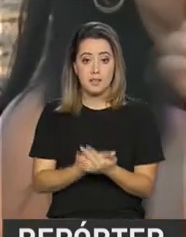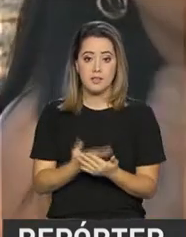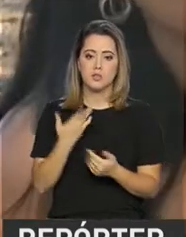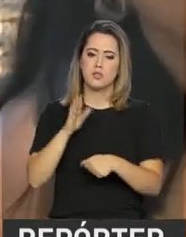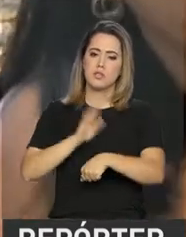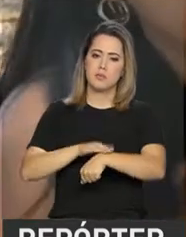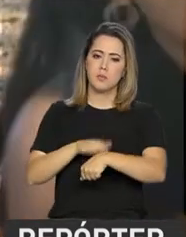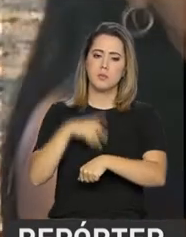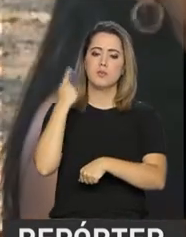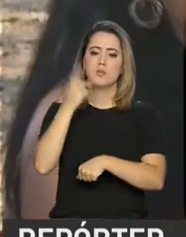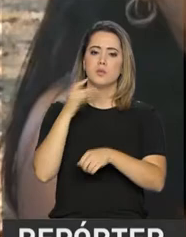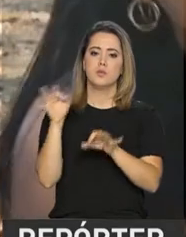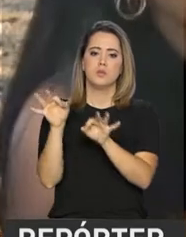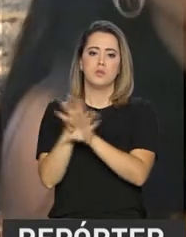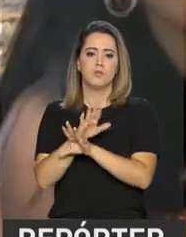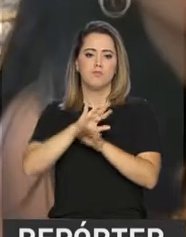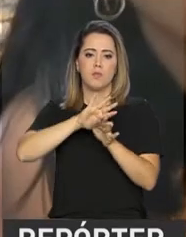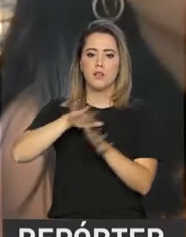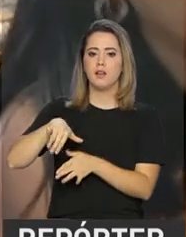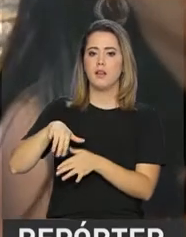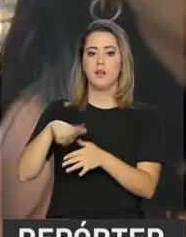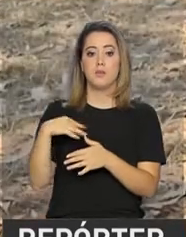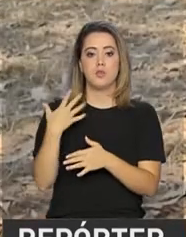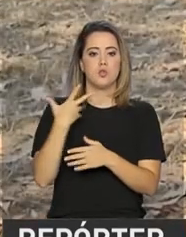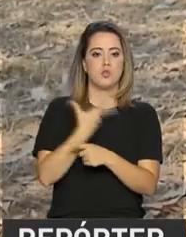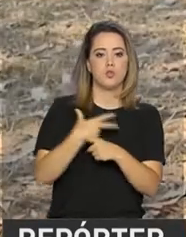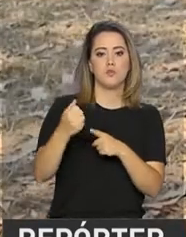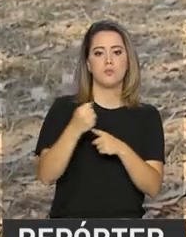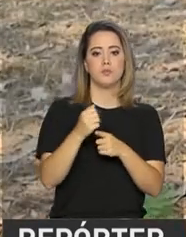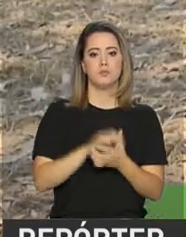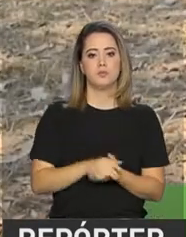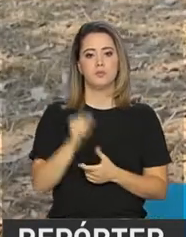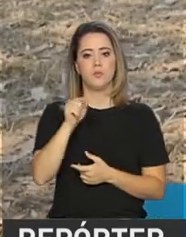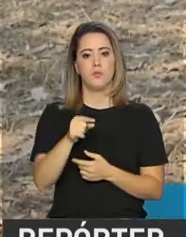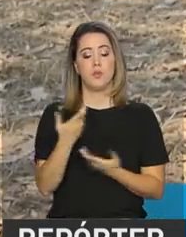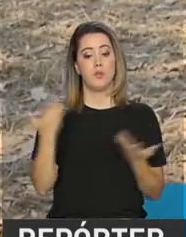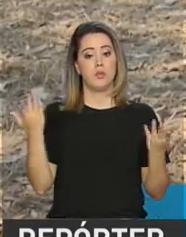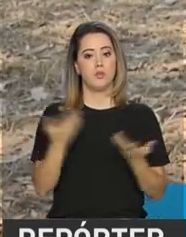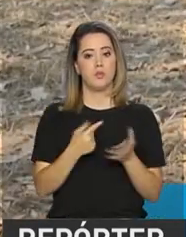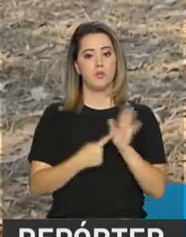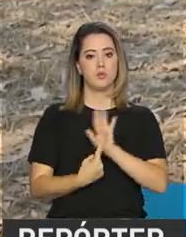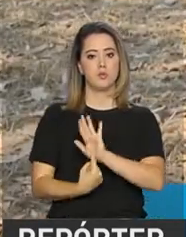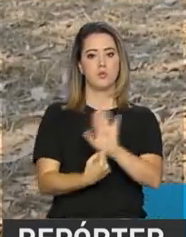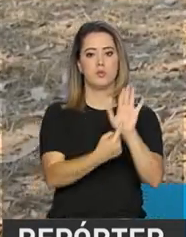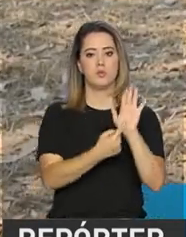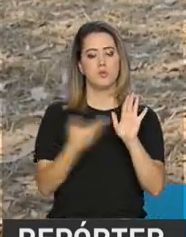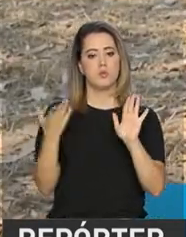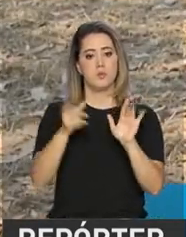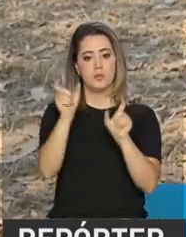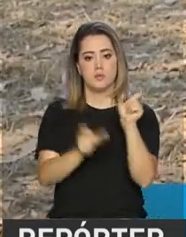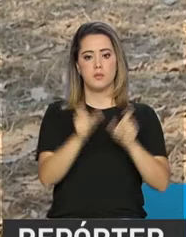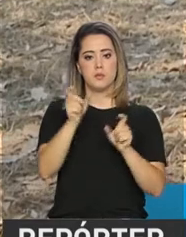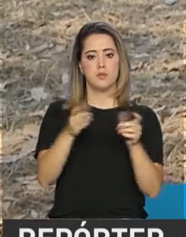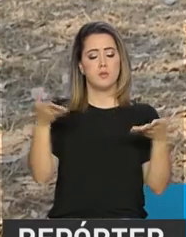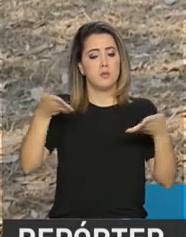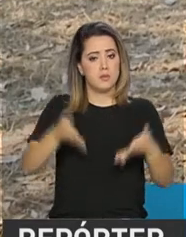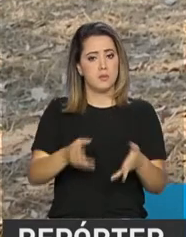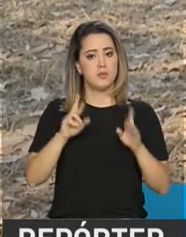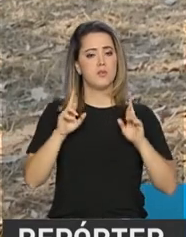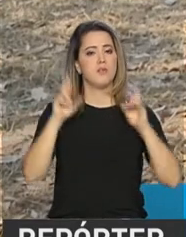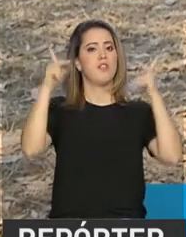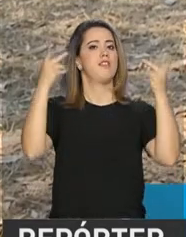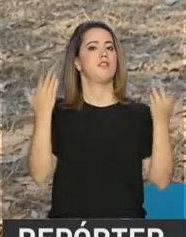essa fase política que vai passando e está passando a gente vai superar porque isso pode retratar hoje com o volume de pessoas aqui é diferente